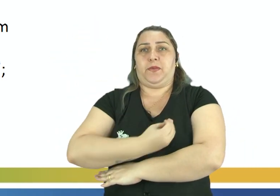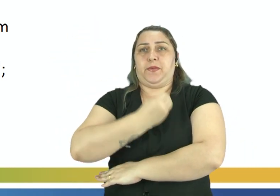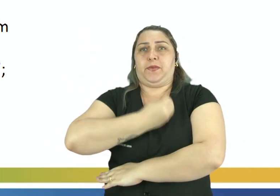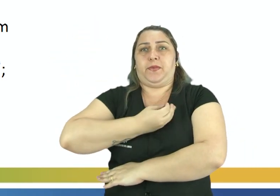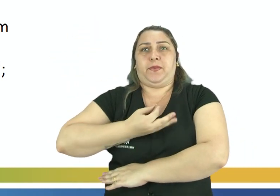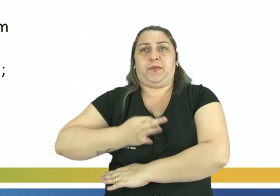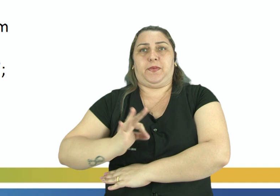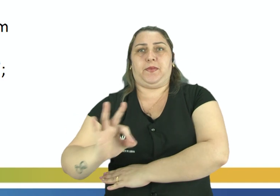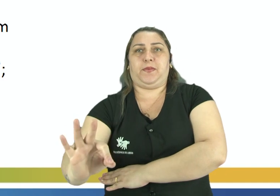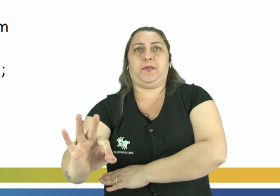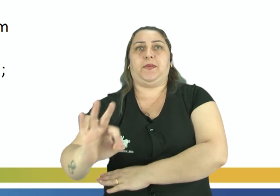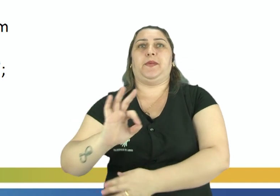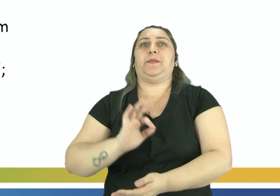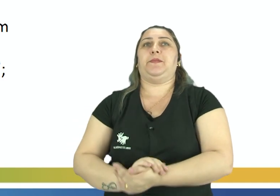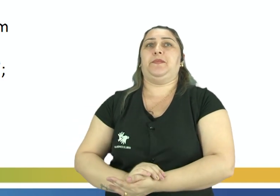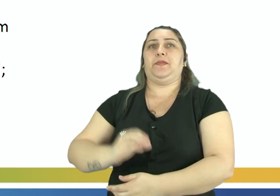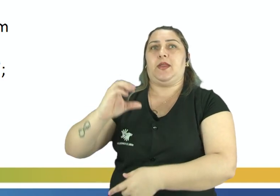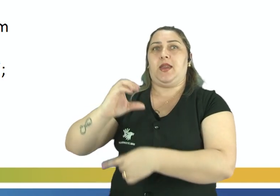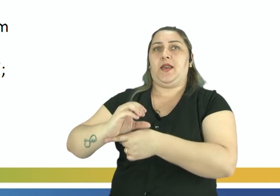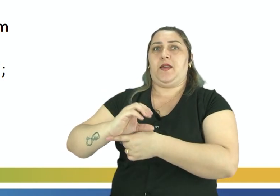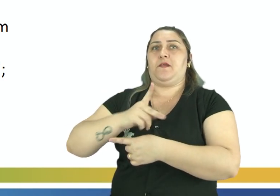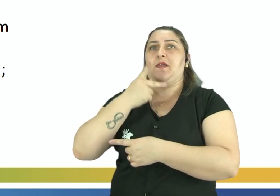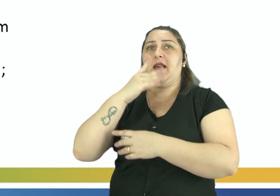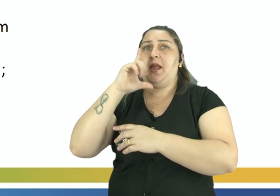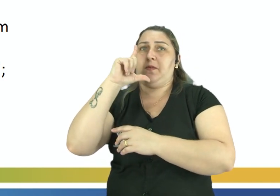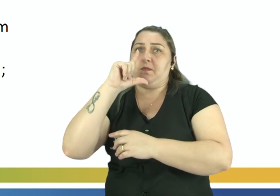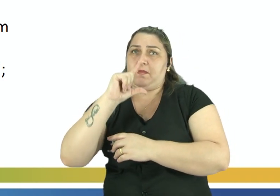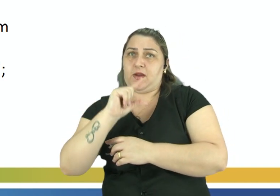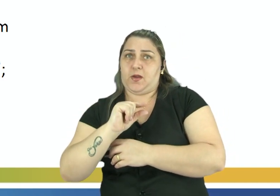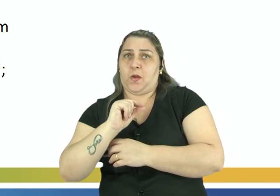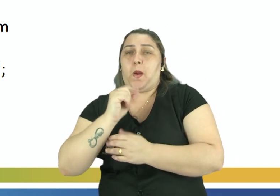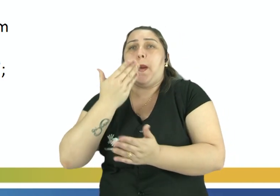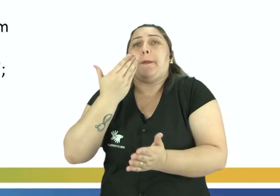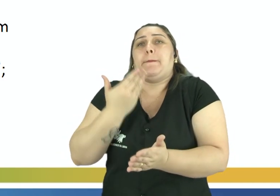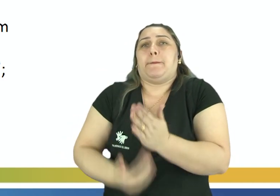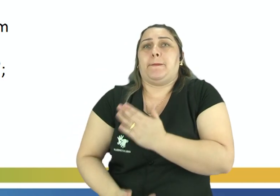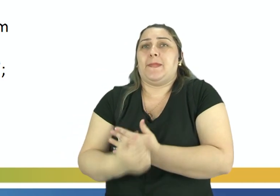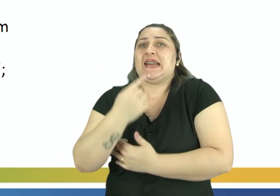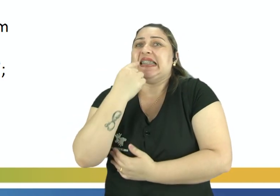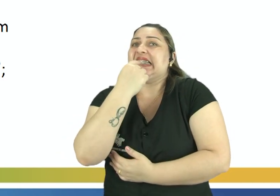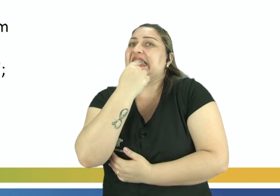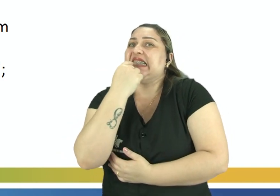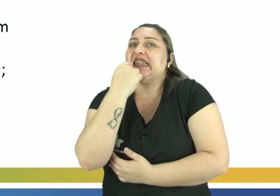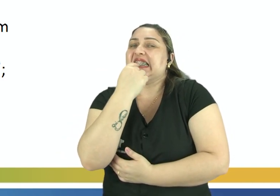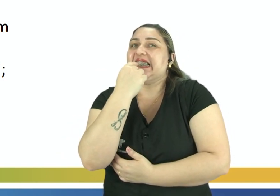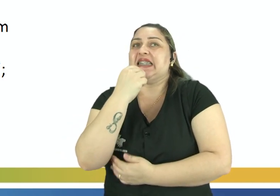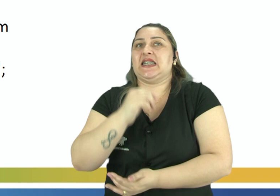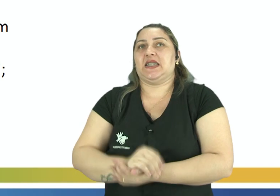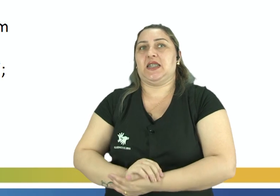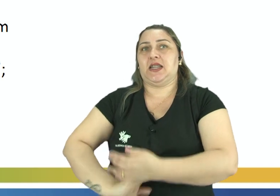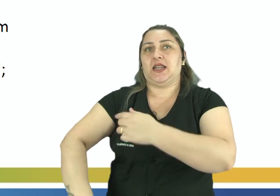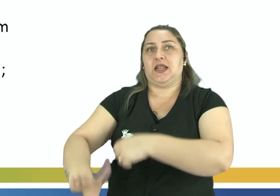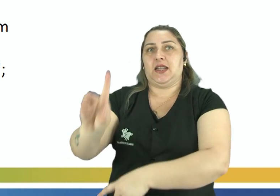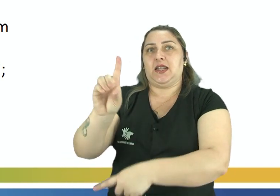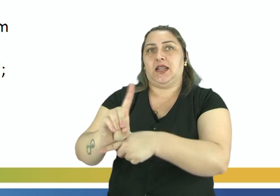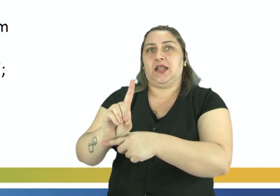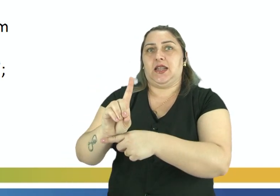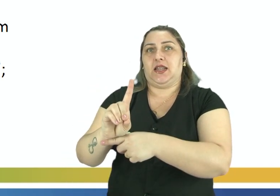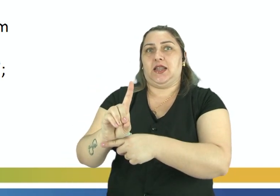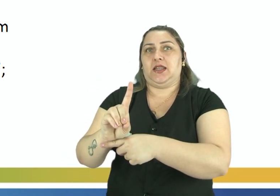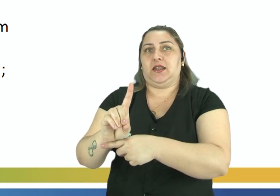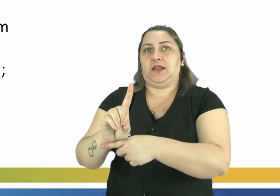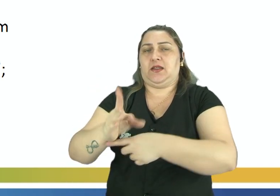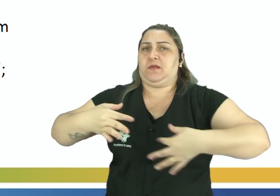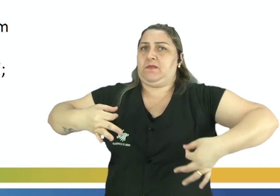irás longe. Letra C, fales baixo ou perderá os dentes. Letra